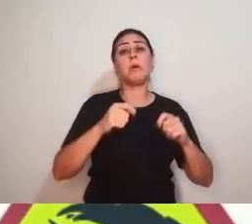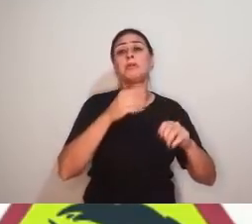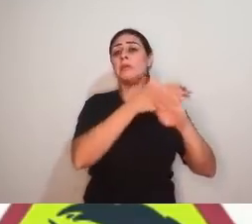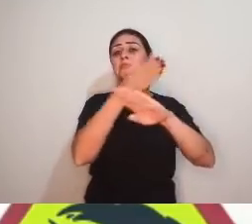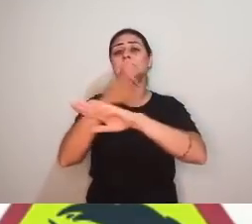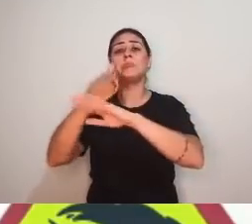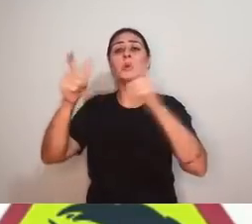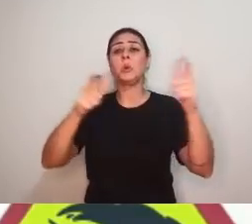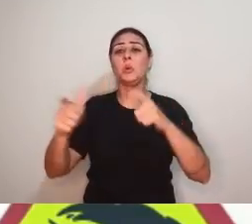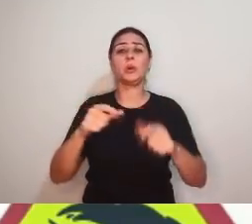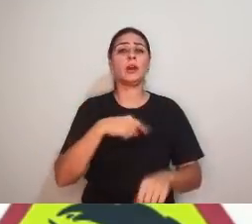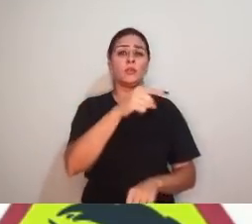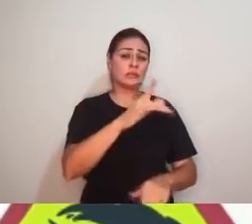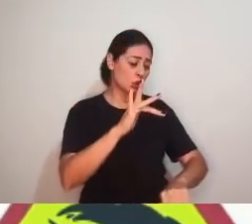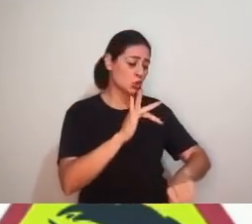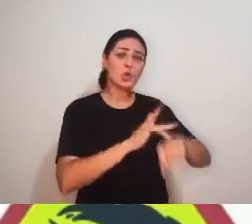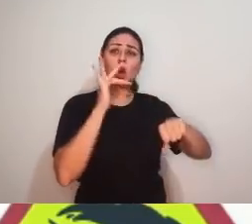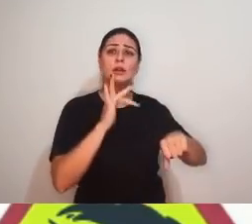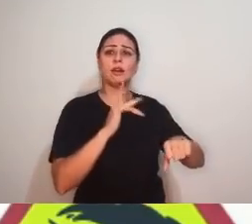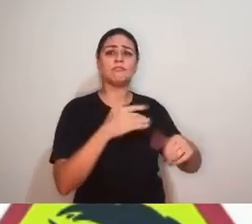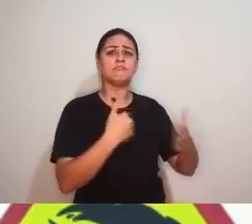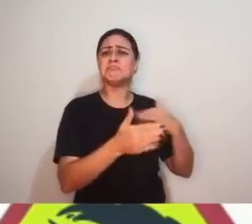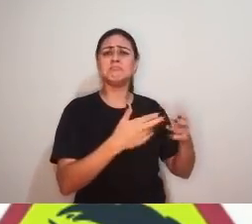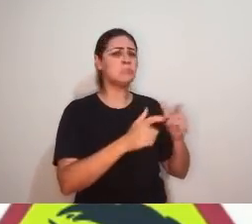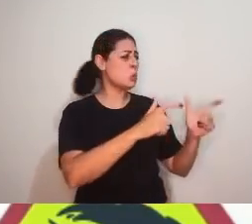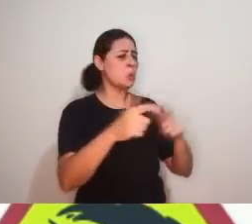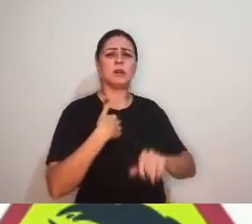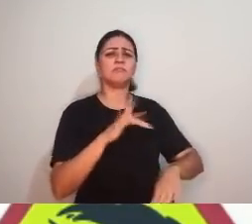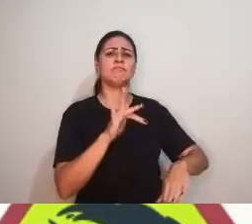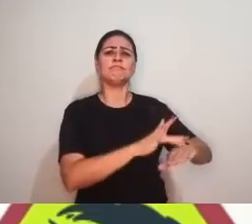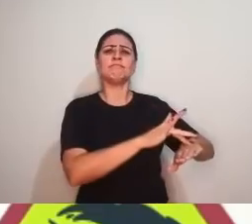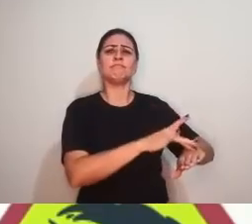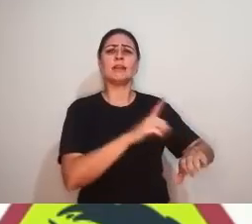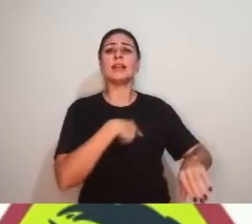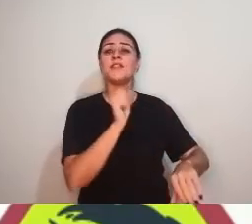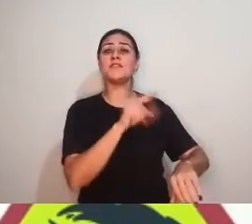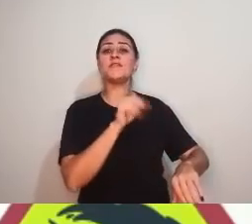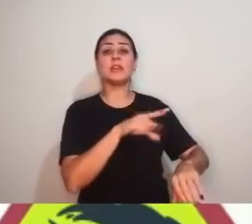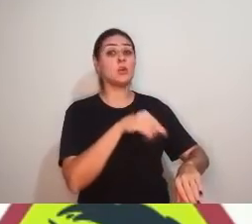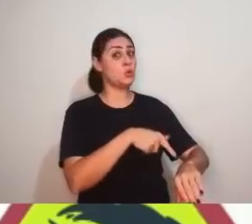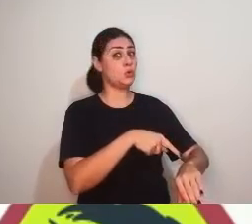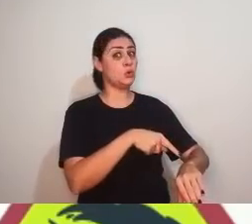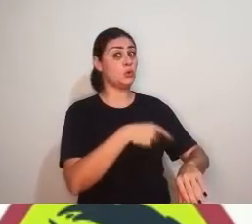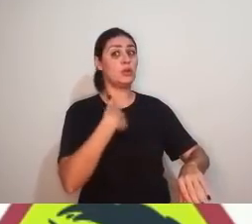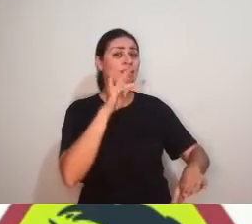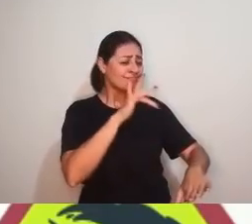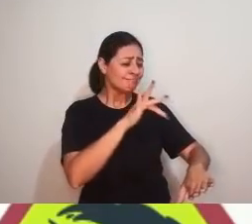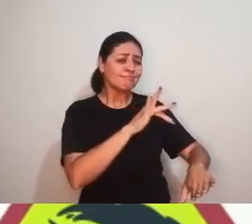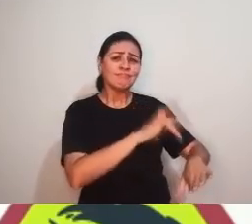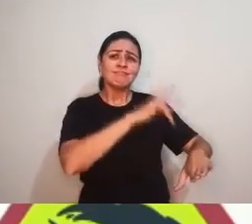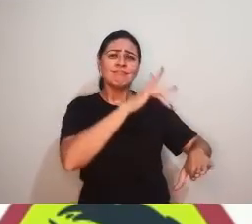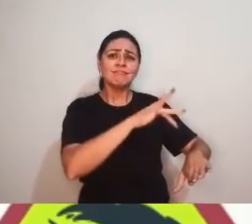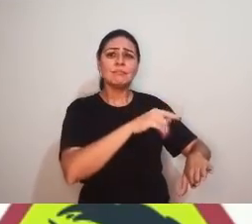Você passa a mão no ambiente público que outras pessoas passaram, e essas pessoas deixaram ali um agente infectante